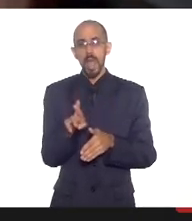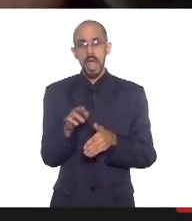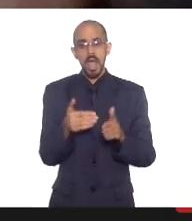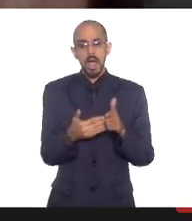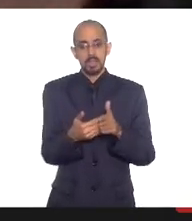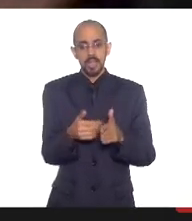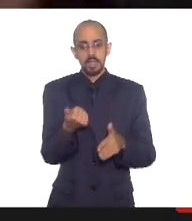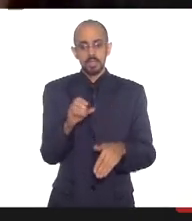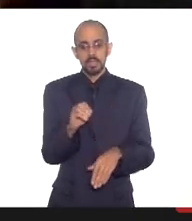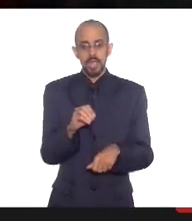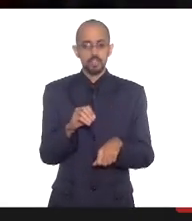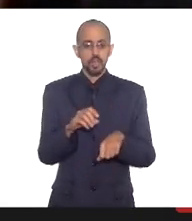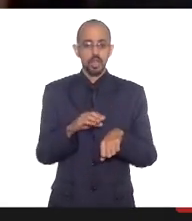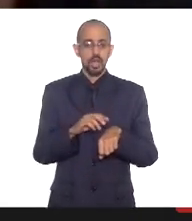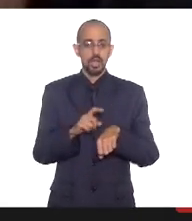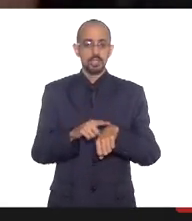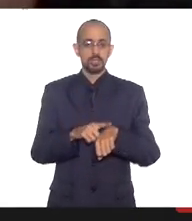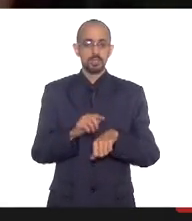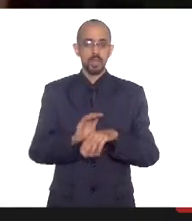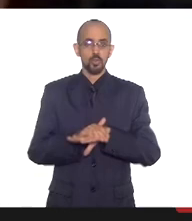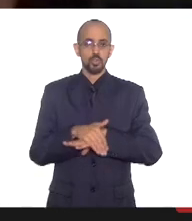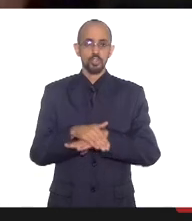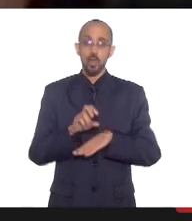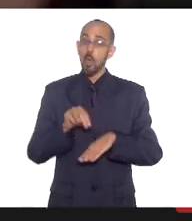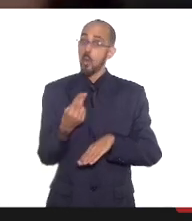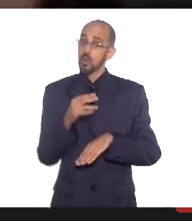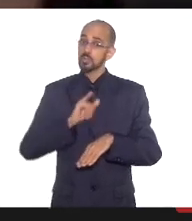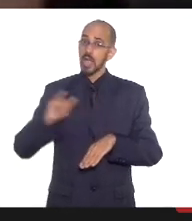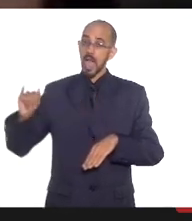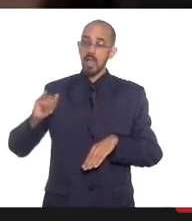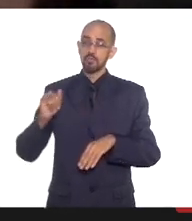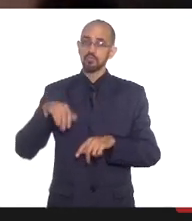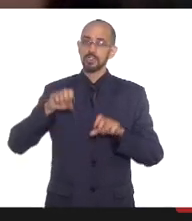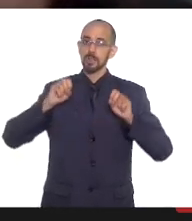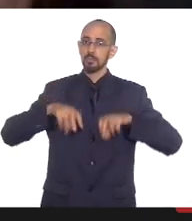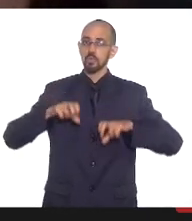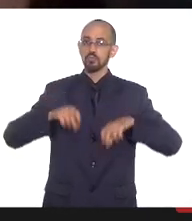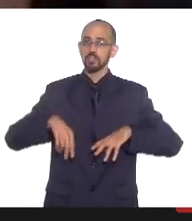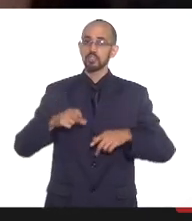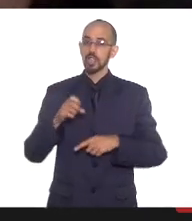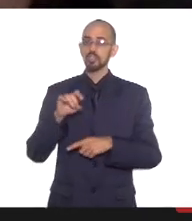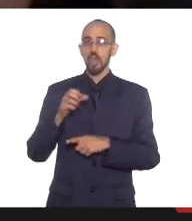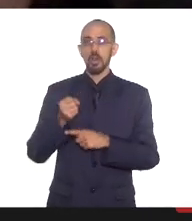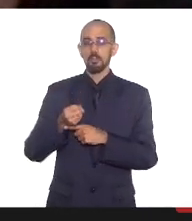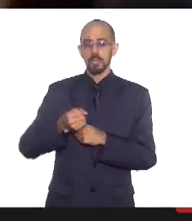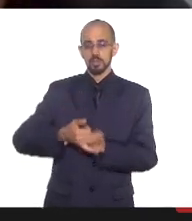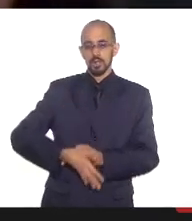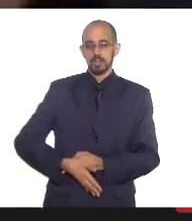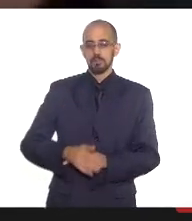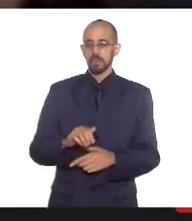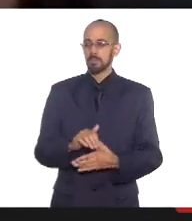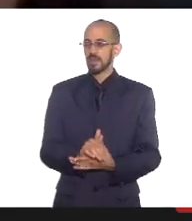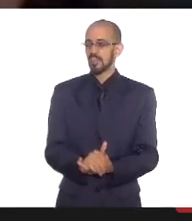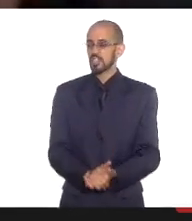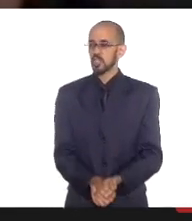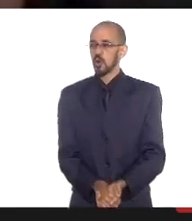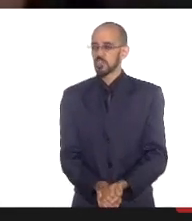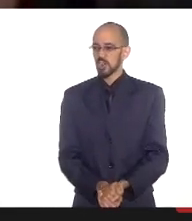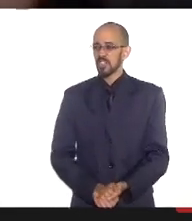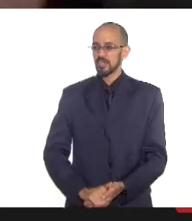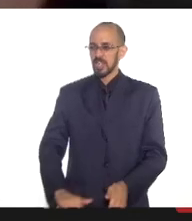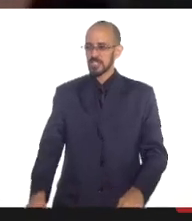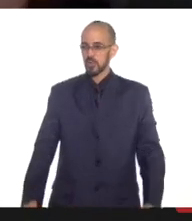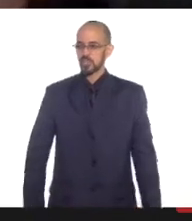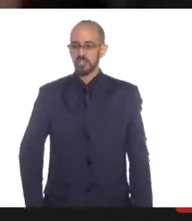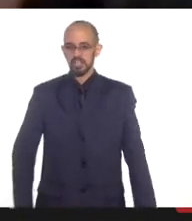horas da noite a não ser que a gente Avisa o vírus que ele só pode circular de madrugada não existe isso então ou é restrição não